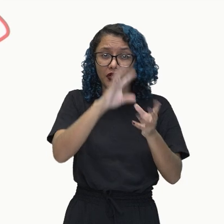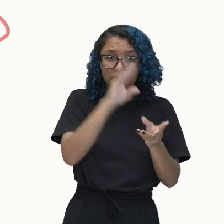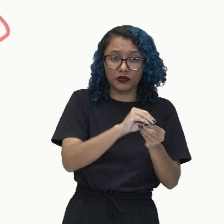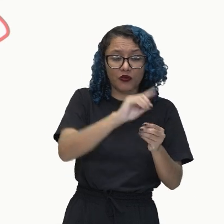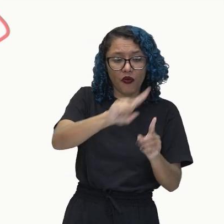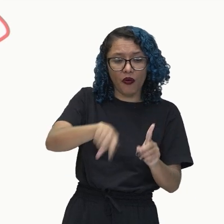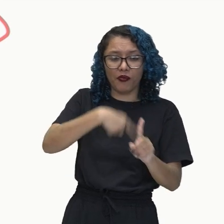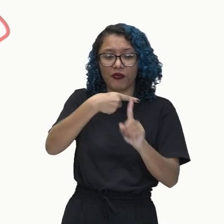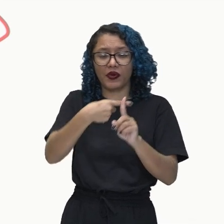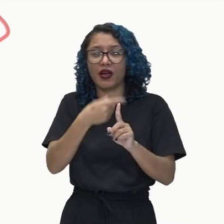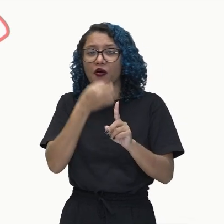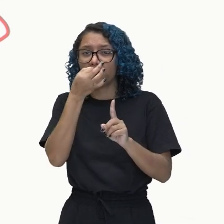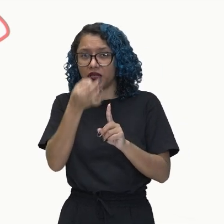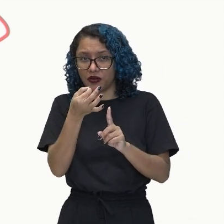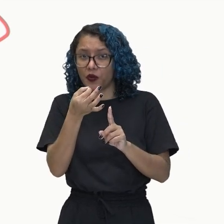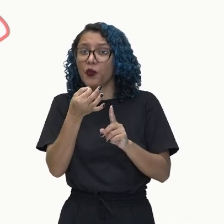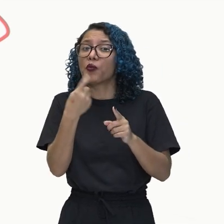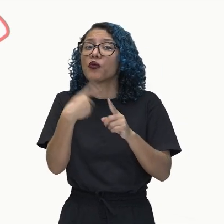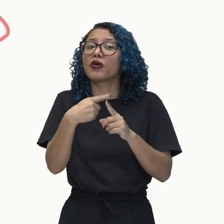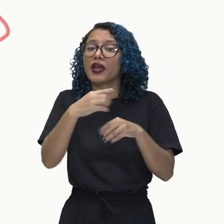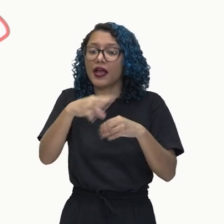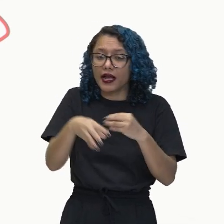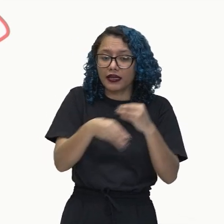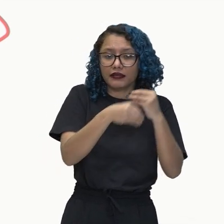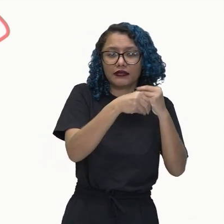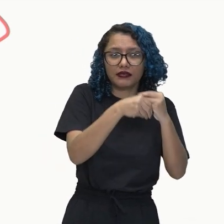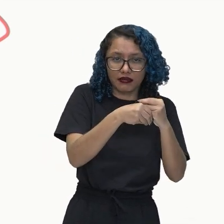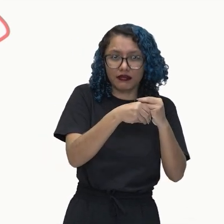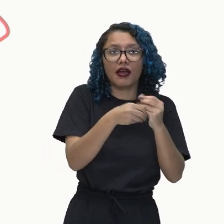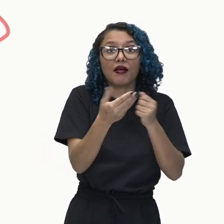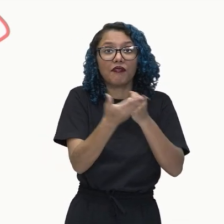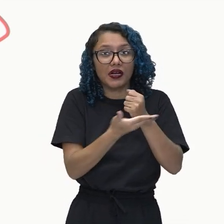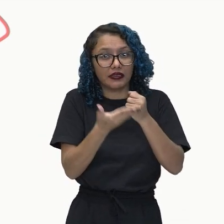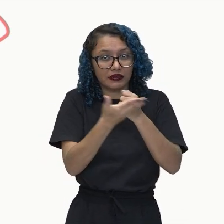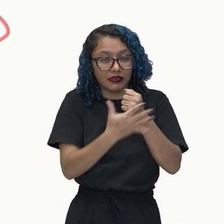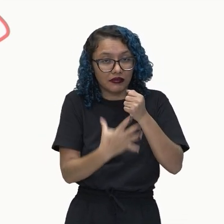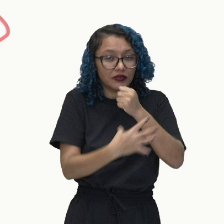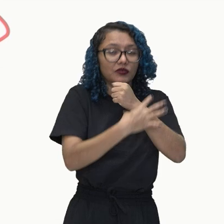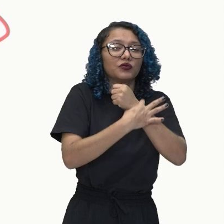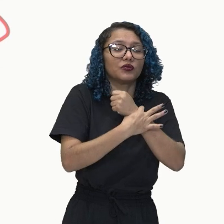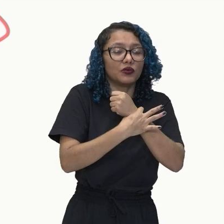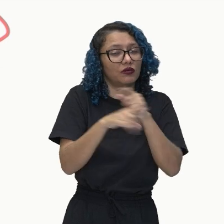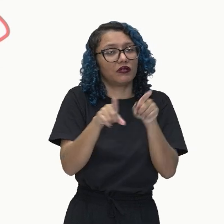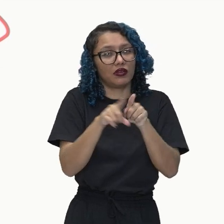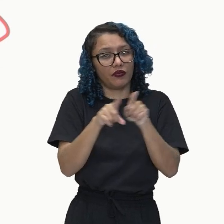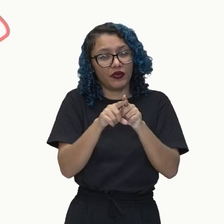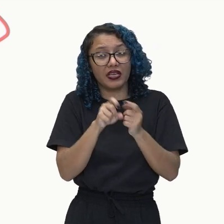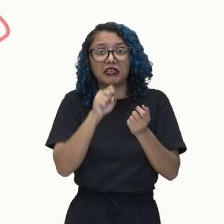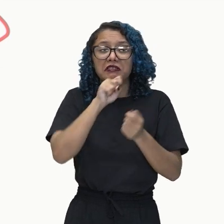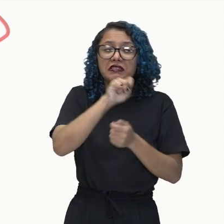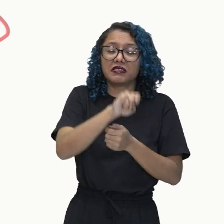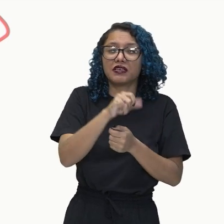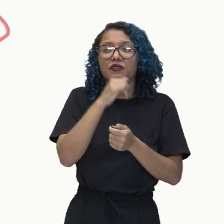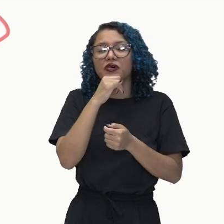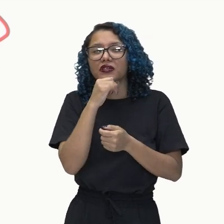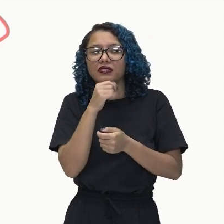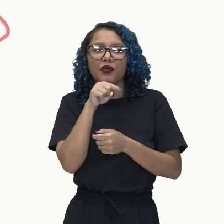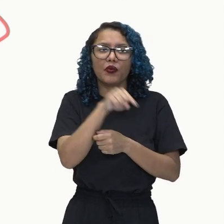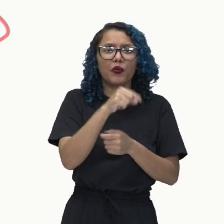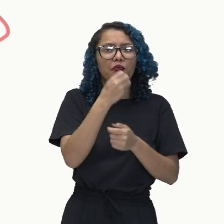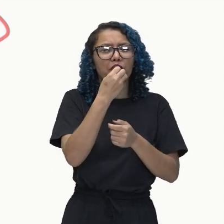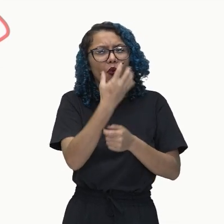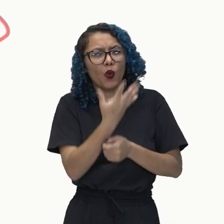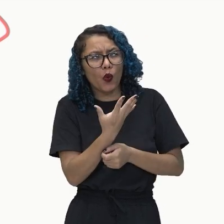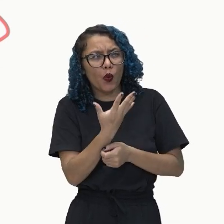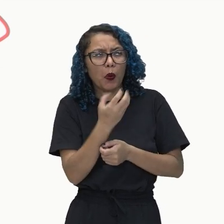opiniões sobre aquilo, embasadas geralmente, claro, mas opiniões sobre se foi bem escrito, que elementos